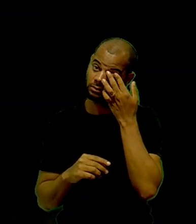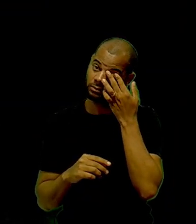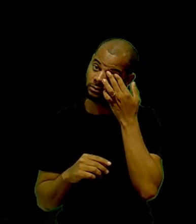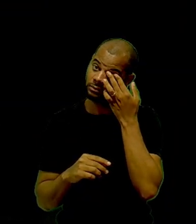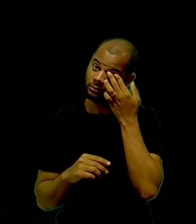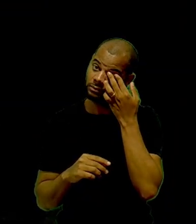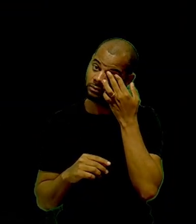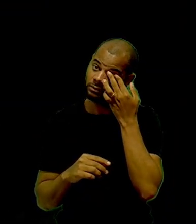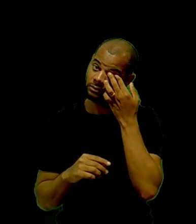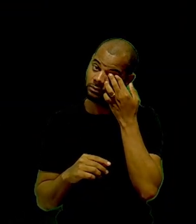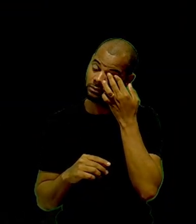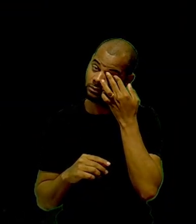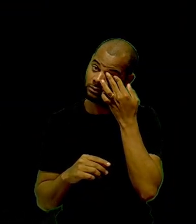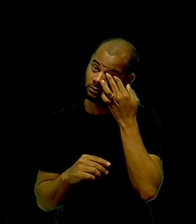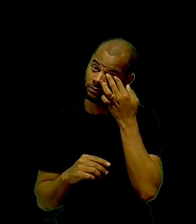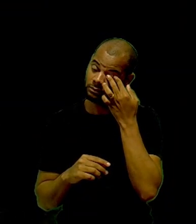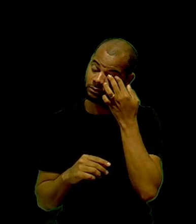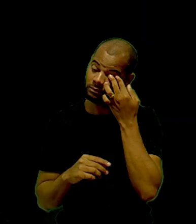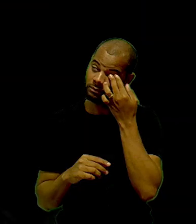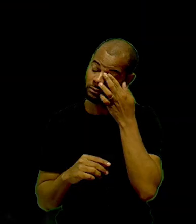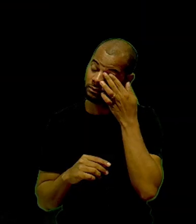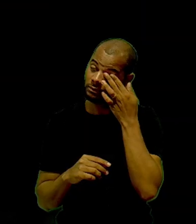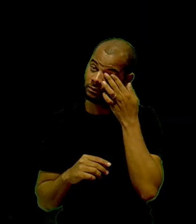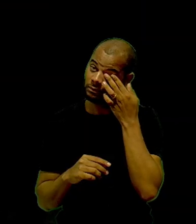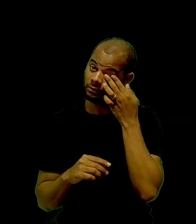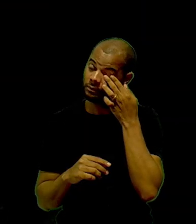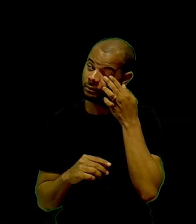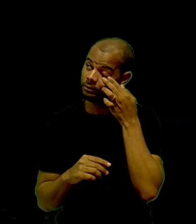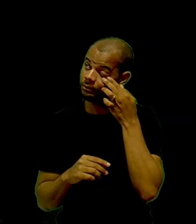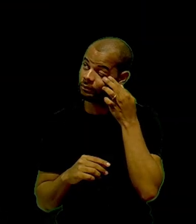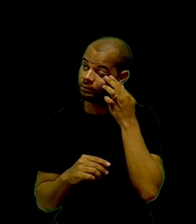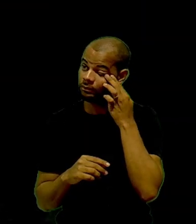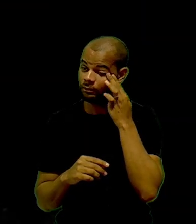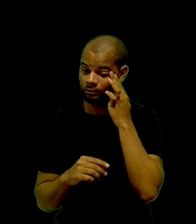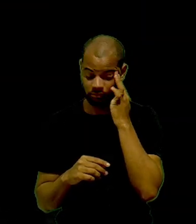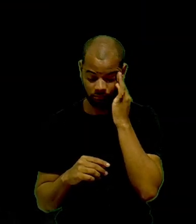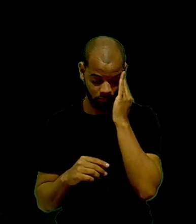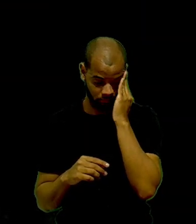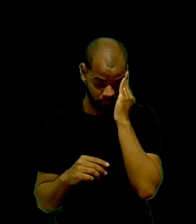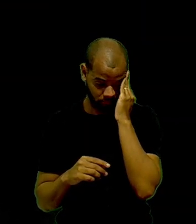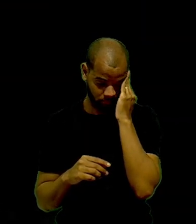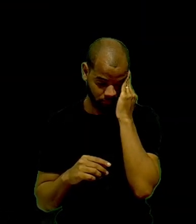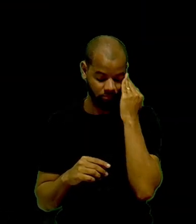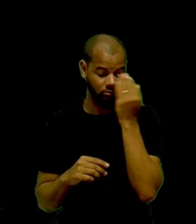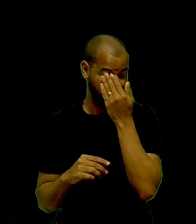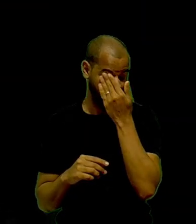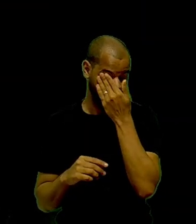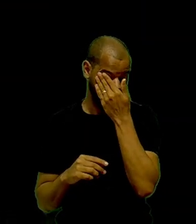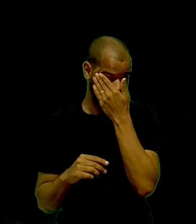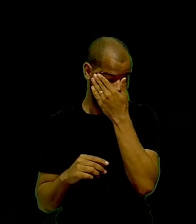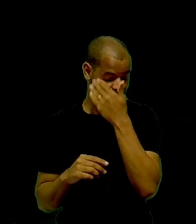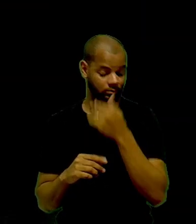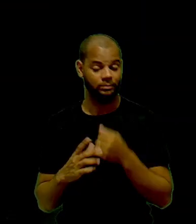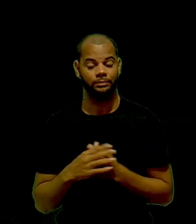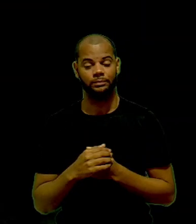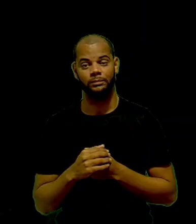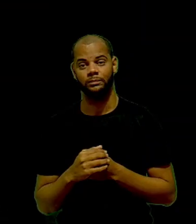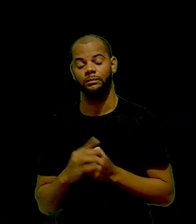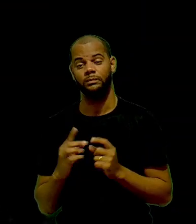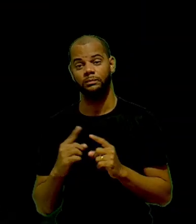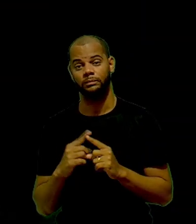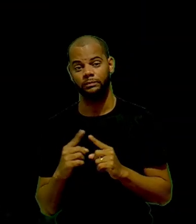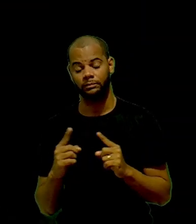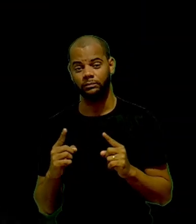Mas ainda é uma fonte que vai ser conectada nas cargas ou na rede